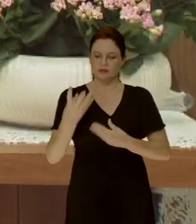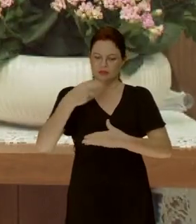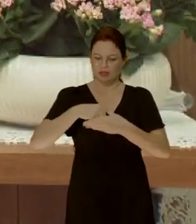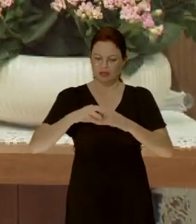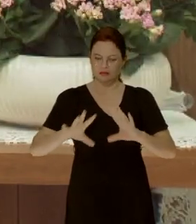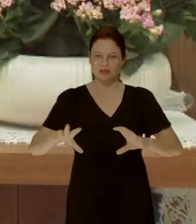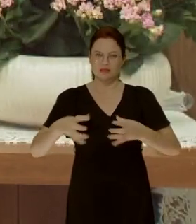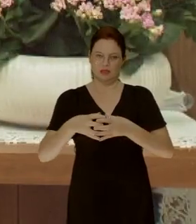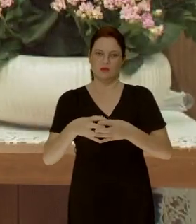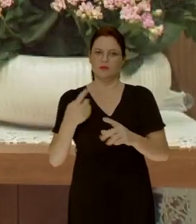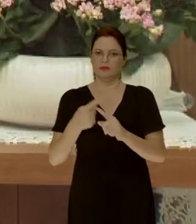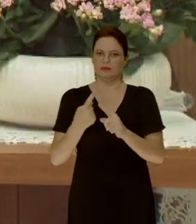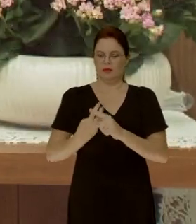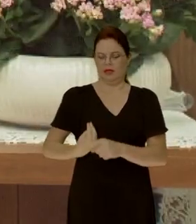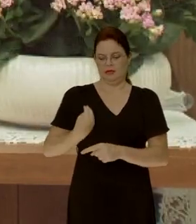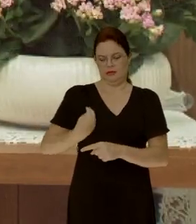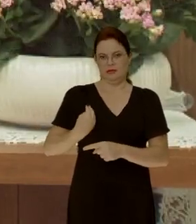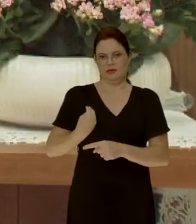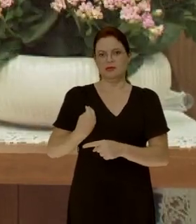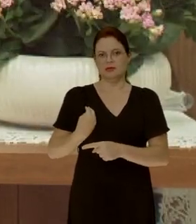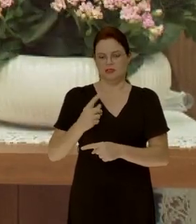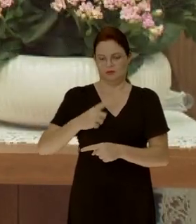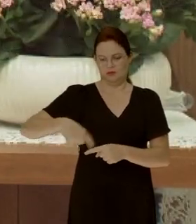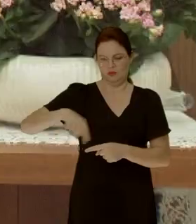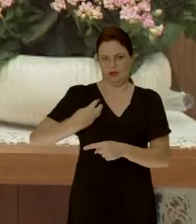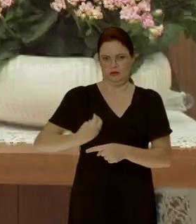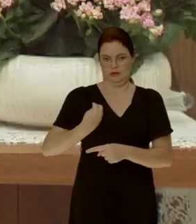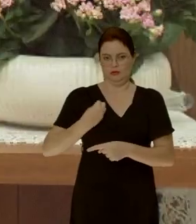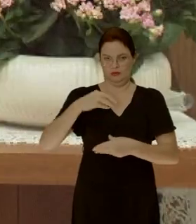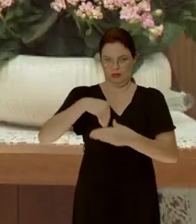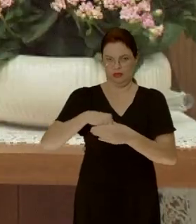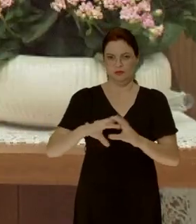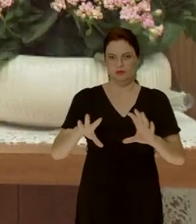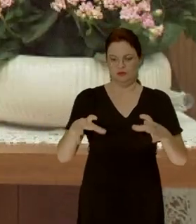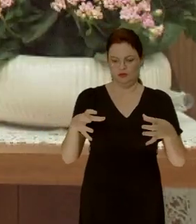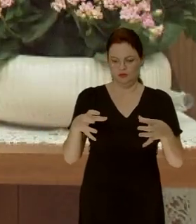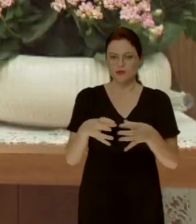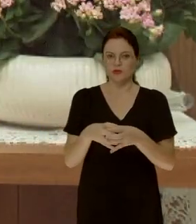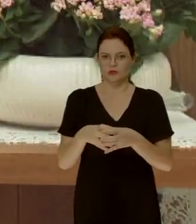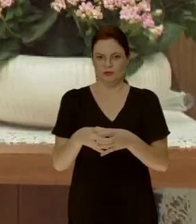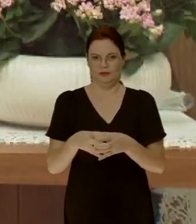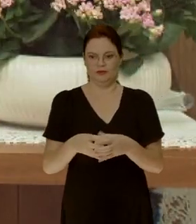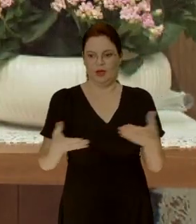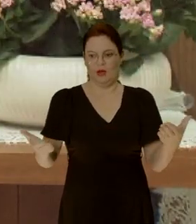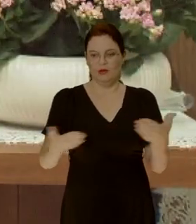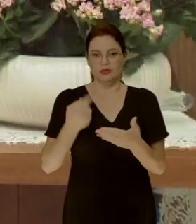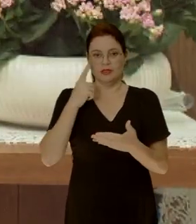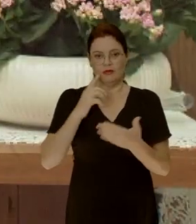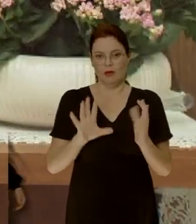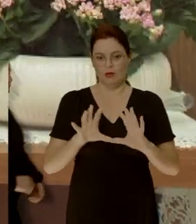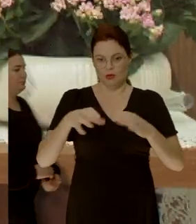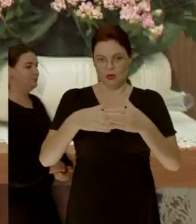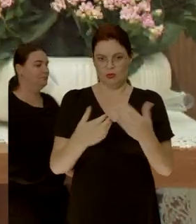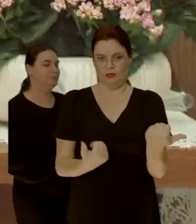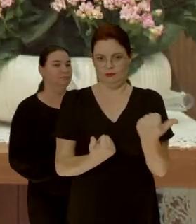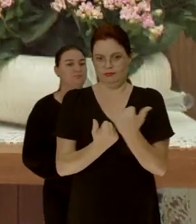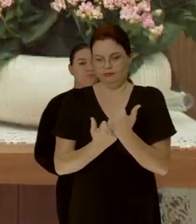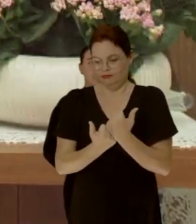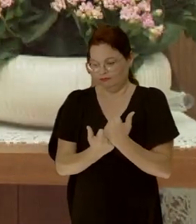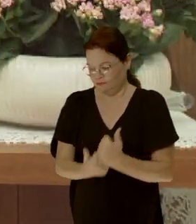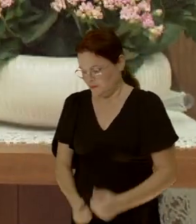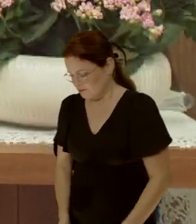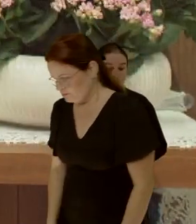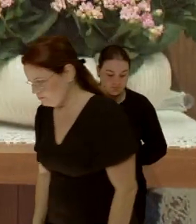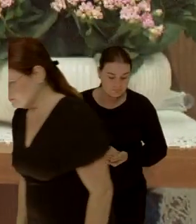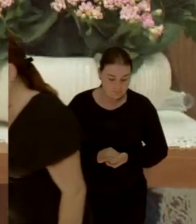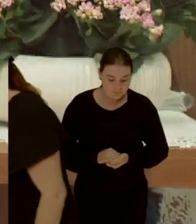da existência nele. Aqui está um grupo que é parte desse corpo. E isso para